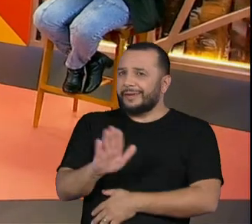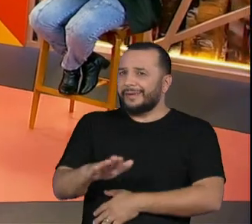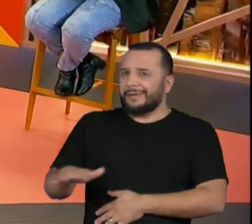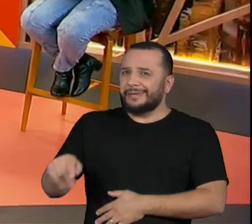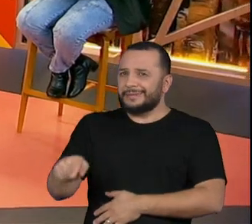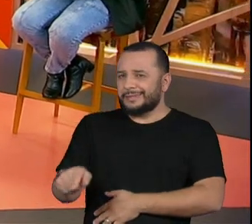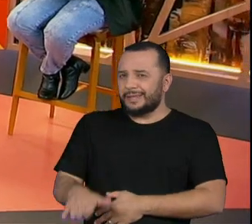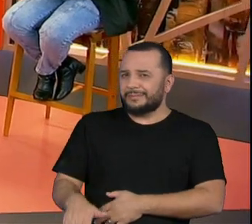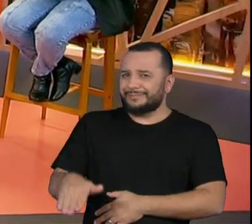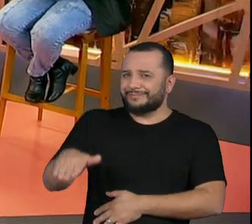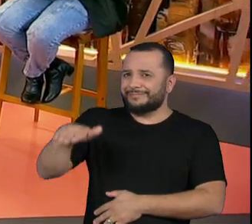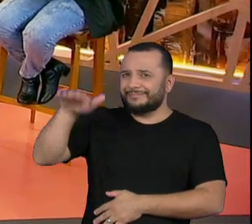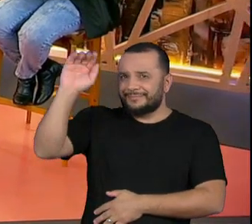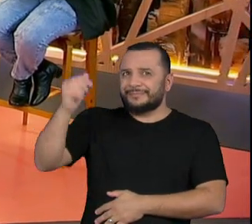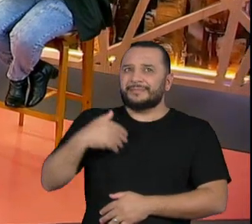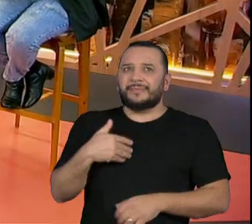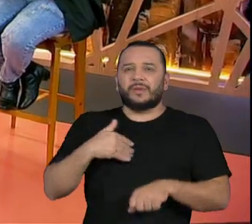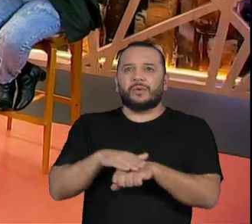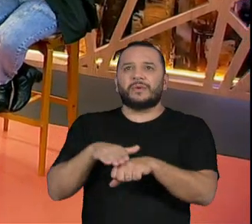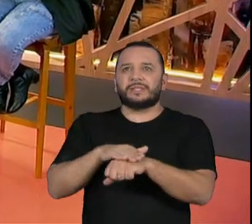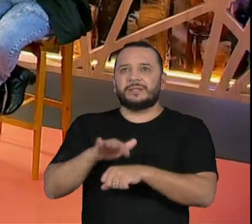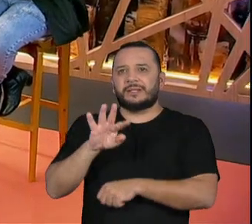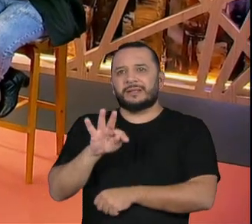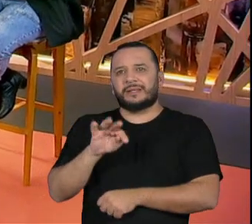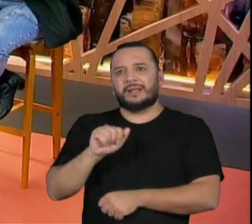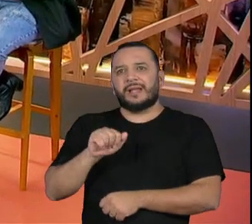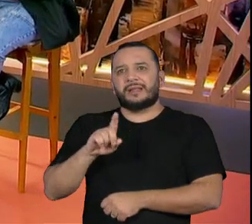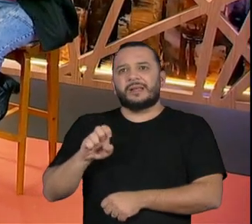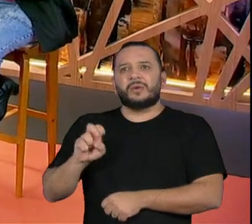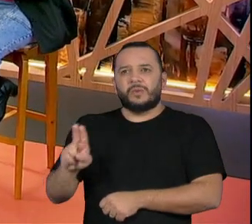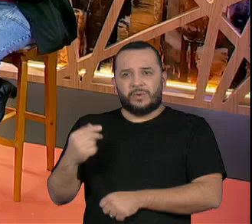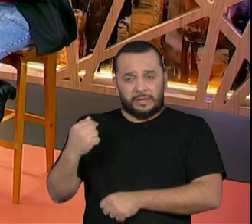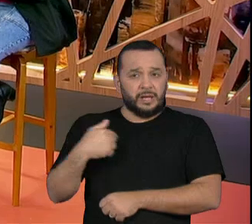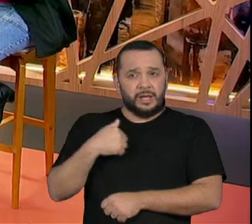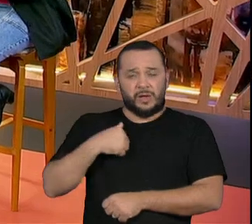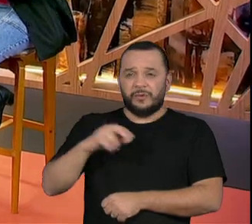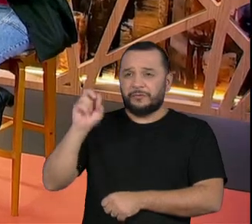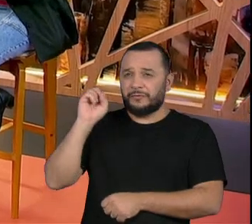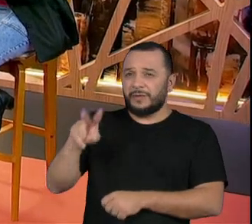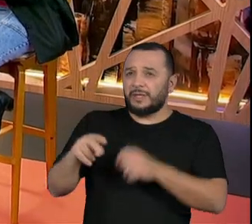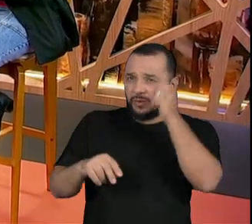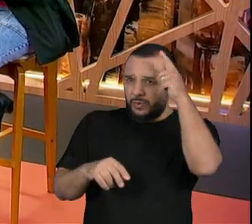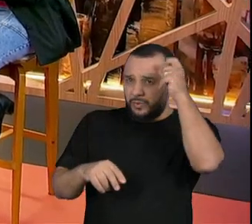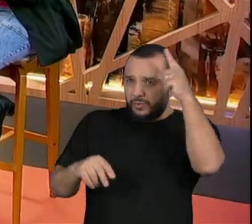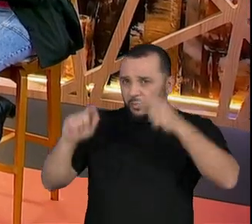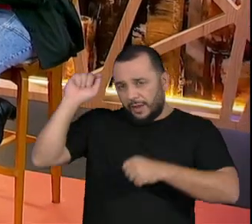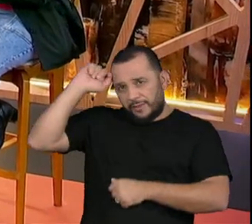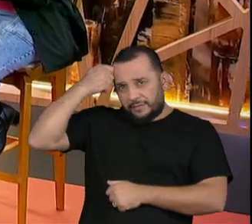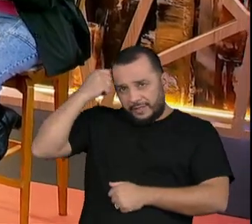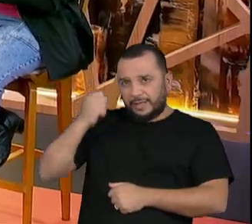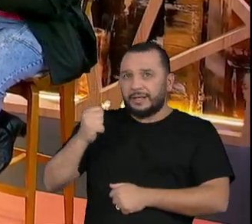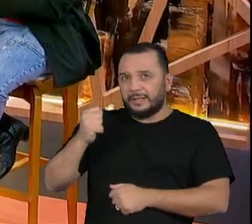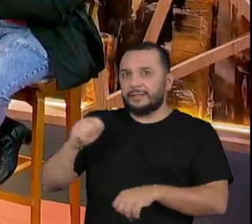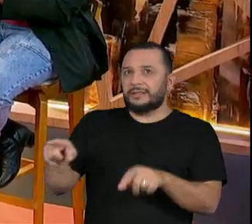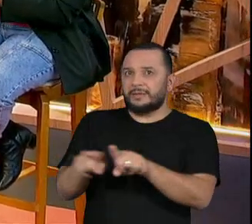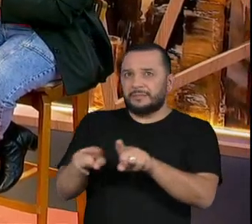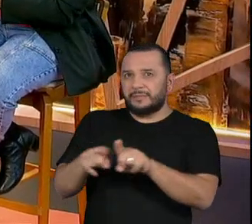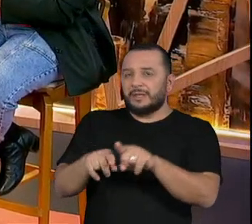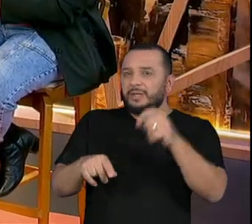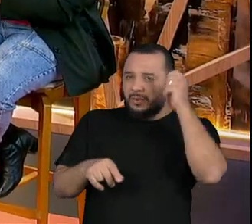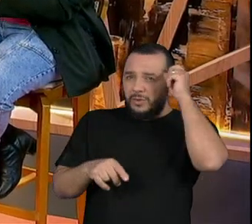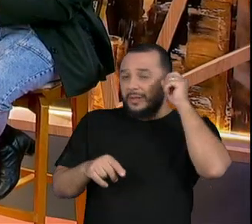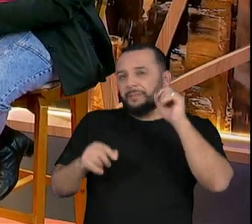Eu estava conversando com o Tadeu que eu vivenciei muitas questões da cultura africana, de ver cultura africana como